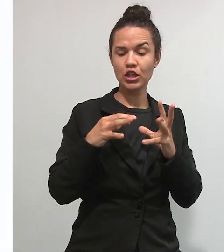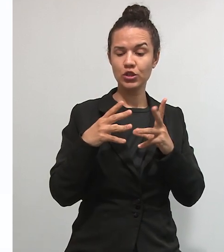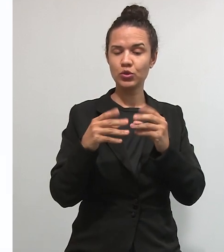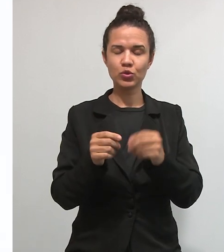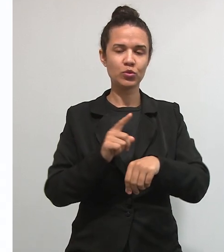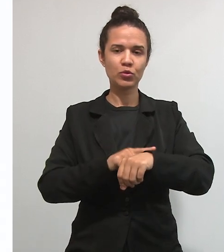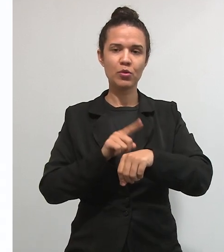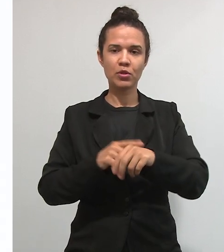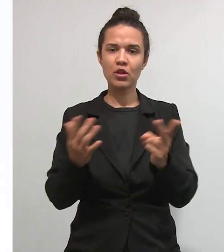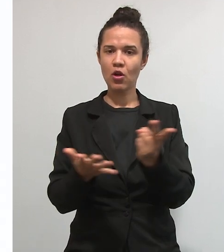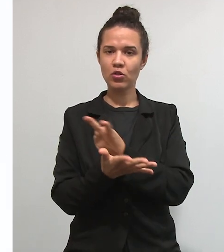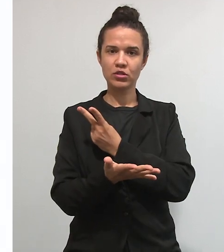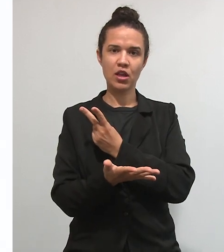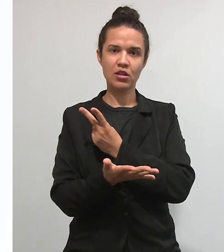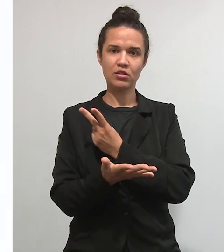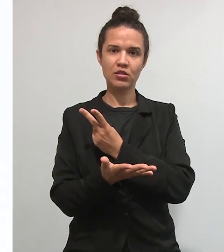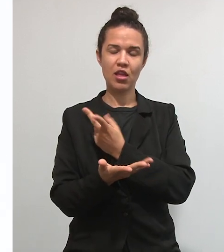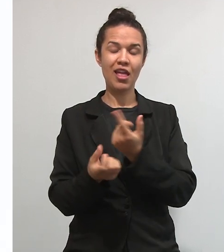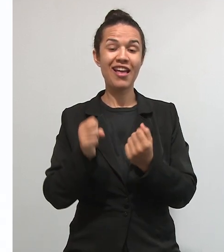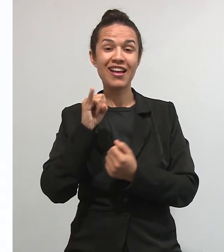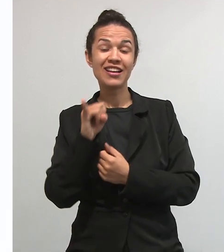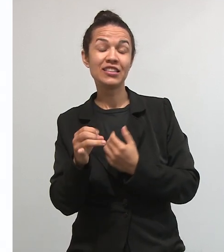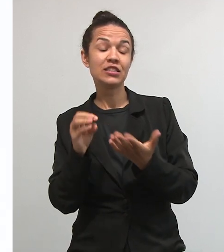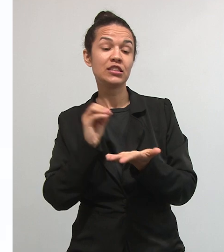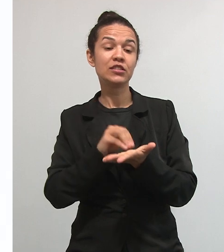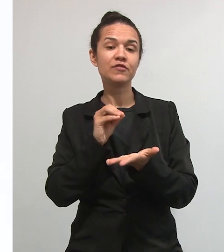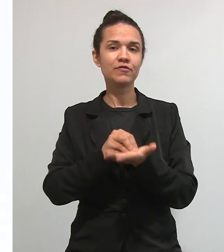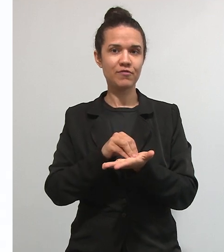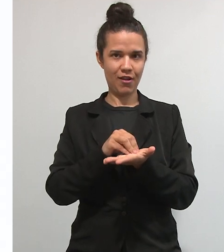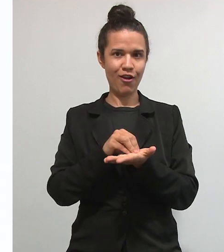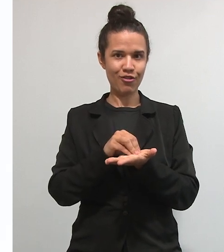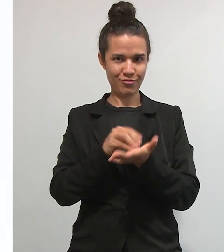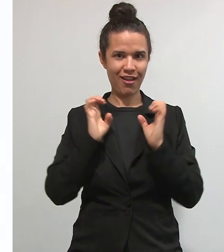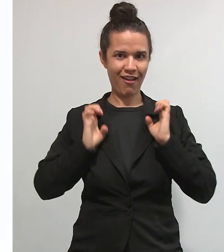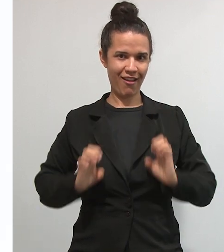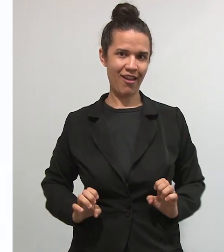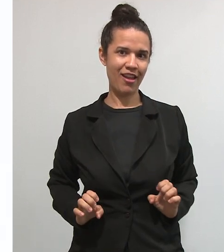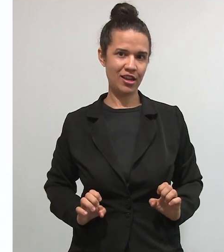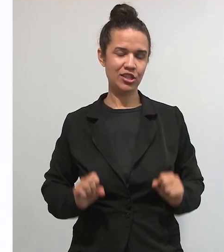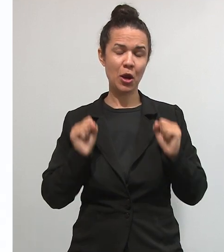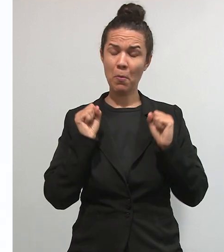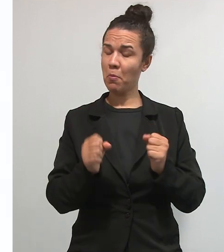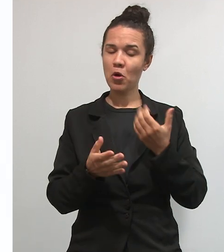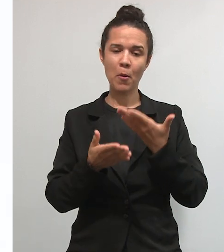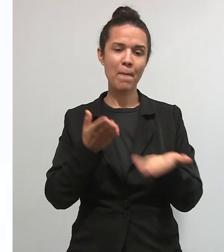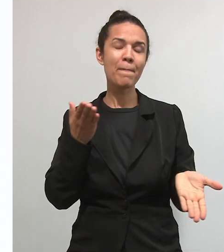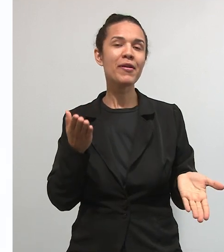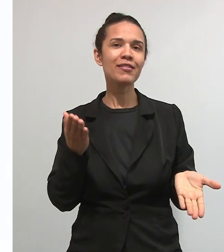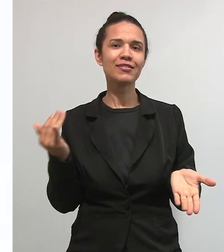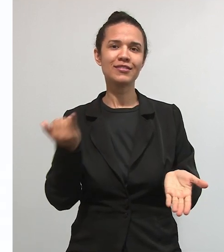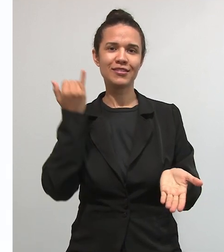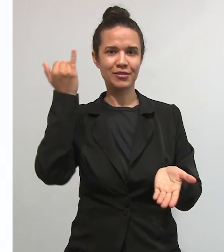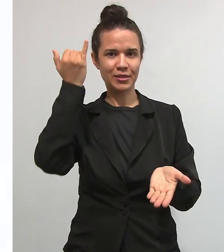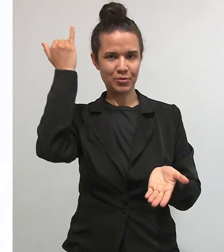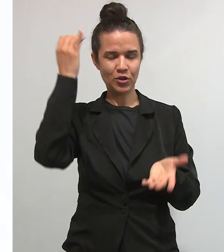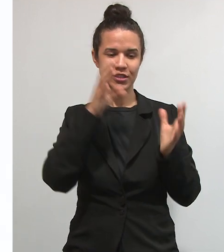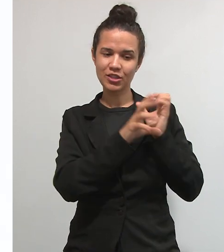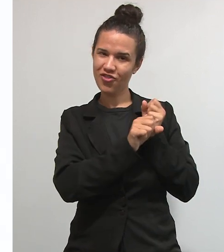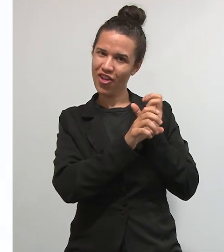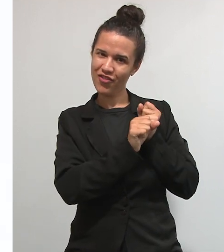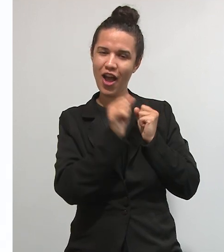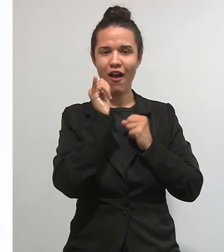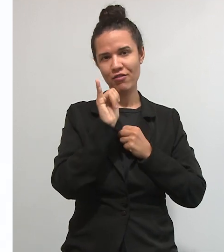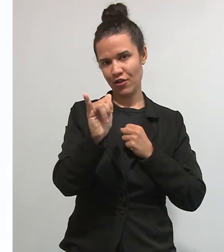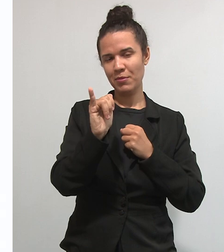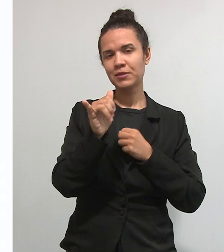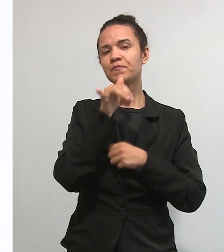pode levar ao quê? À perda da relevância da informação contábil. Um exemplo aqui